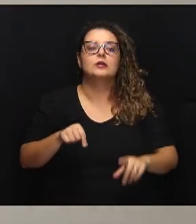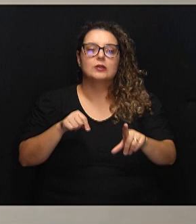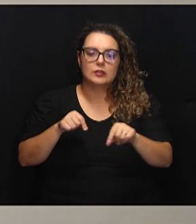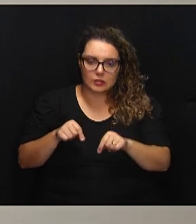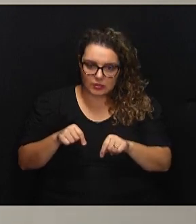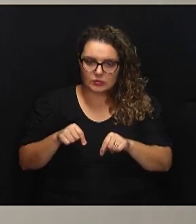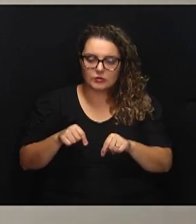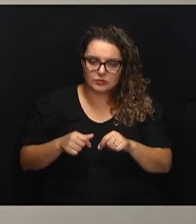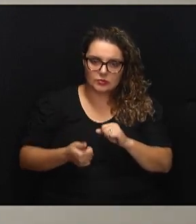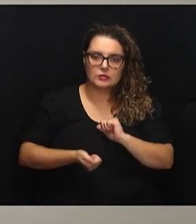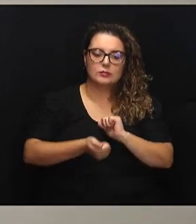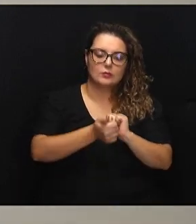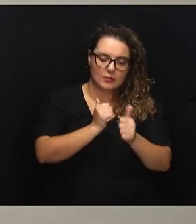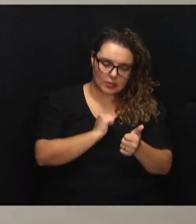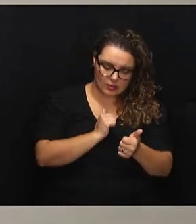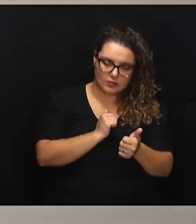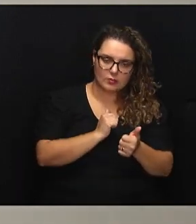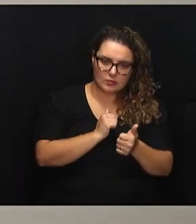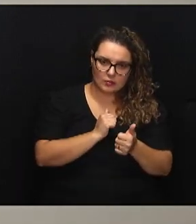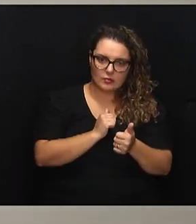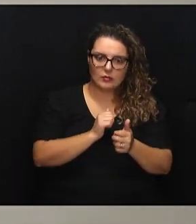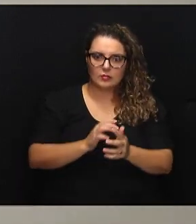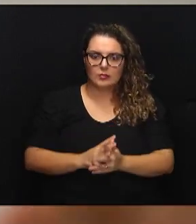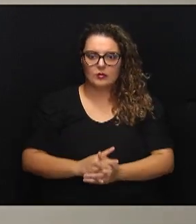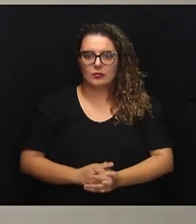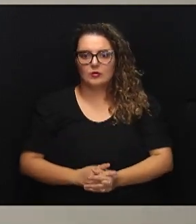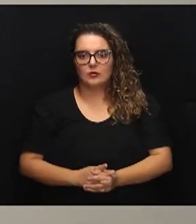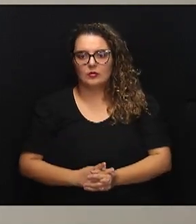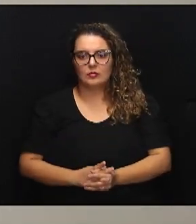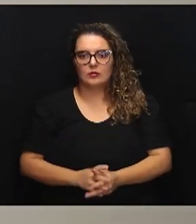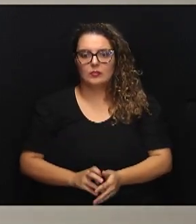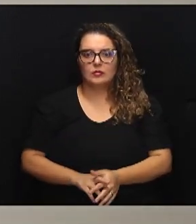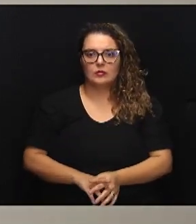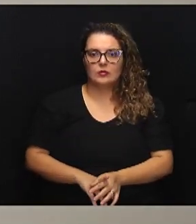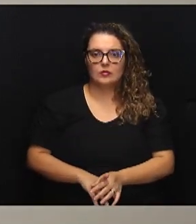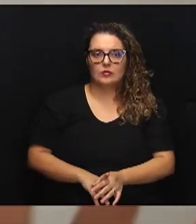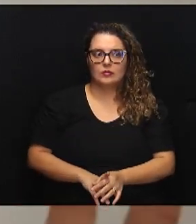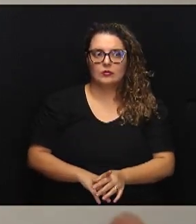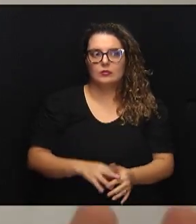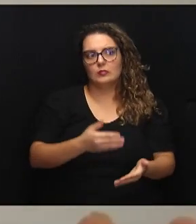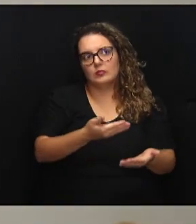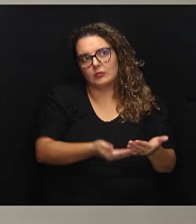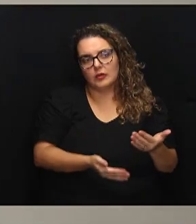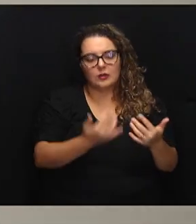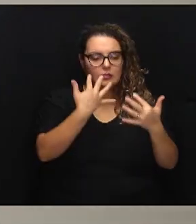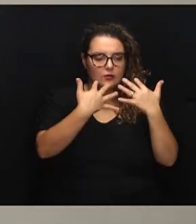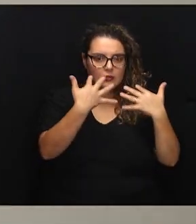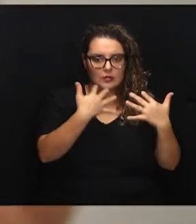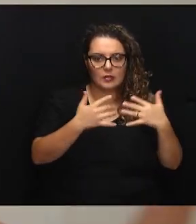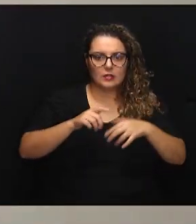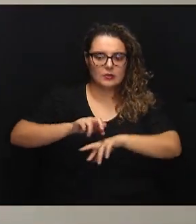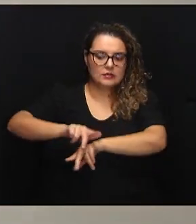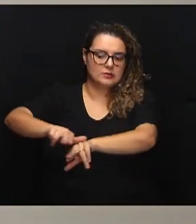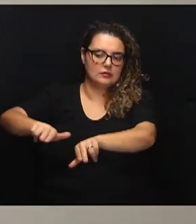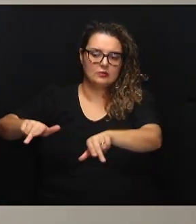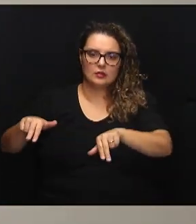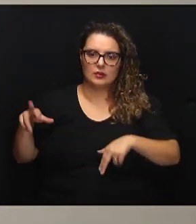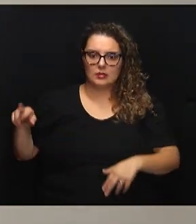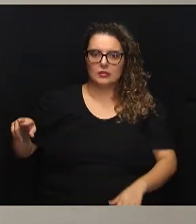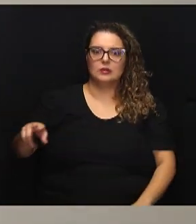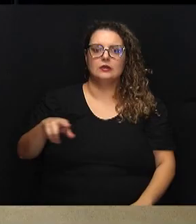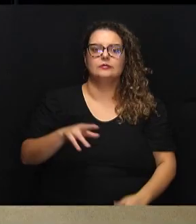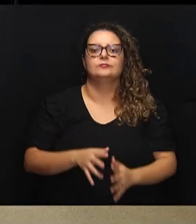esse esporte também a deixa do interesse pelo futebol é multifacetada, né? Tem várias